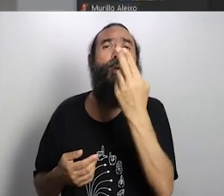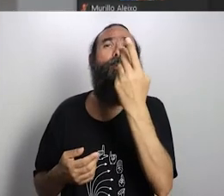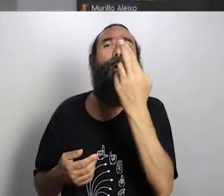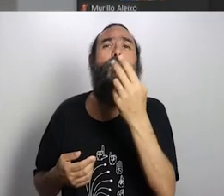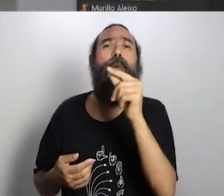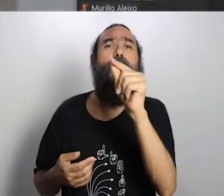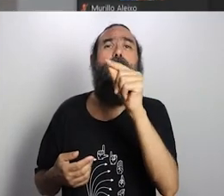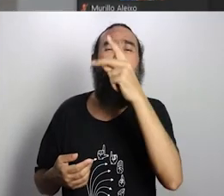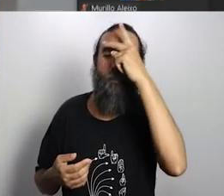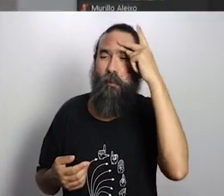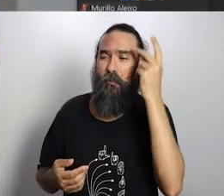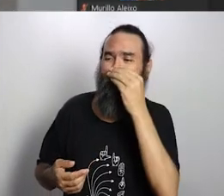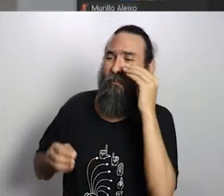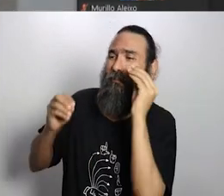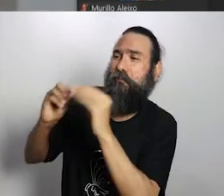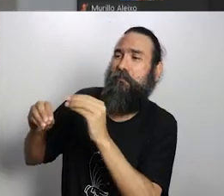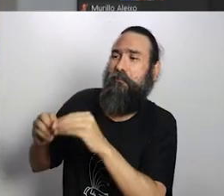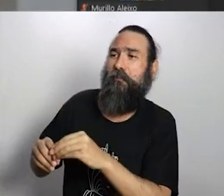histórica.